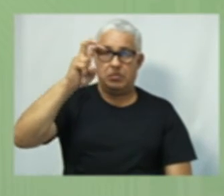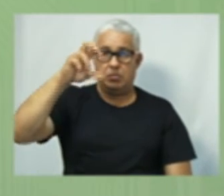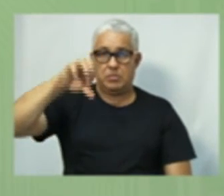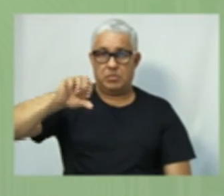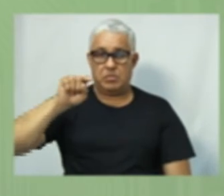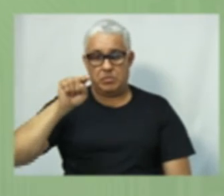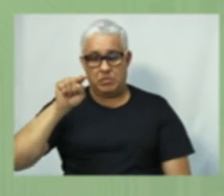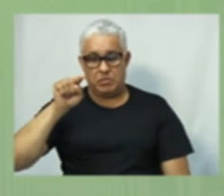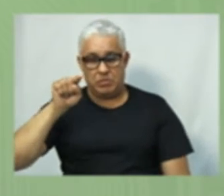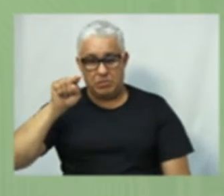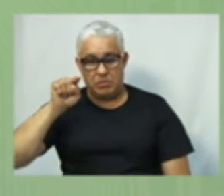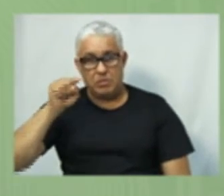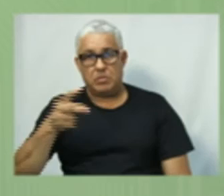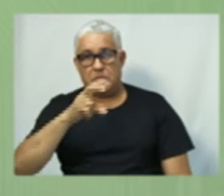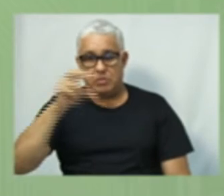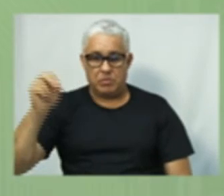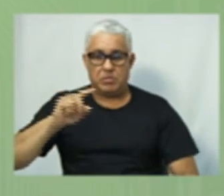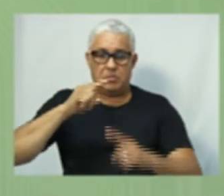1,08%.